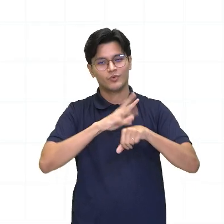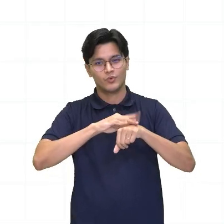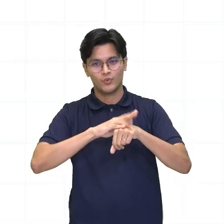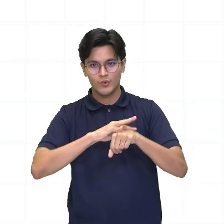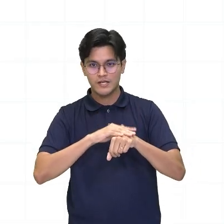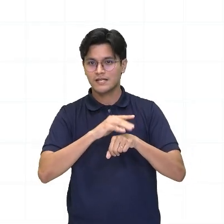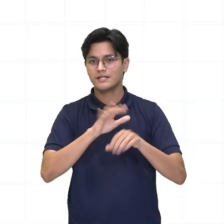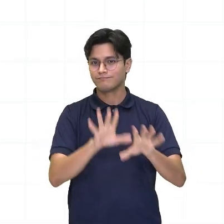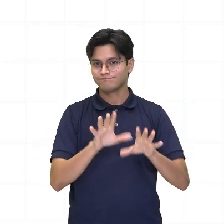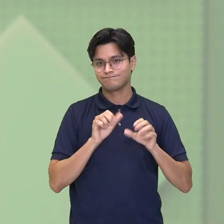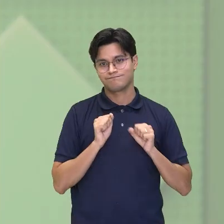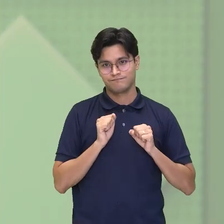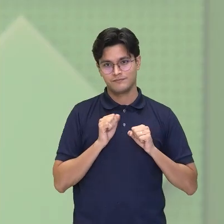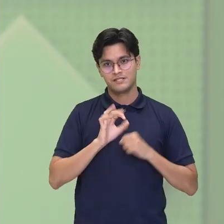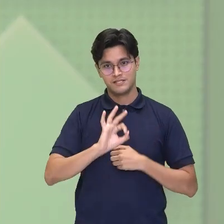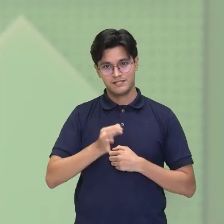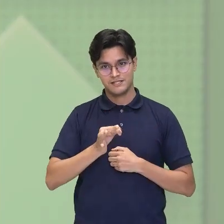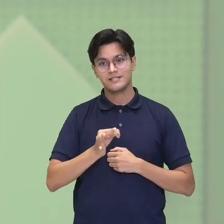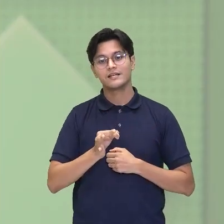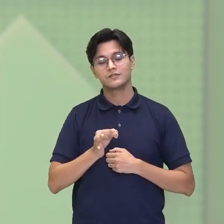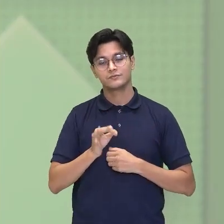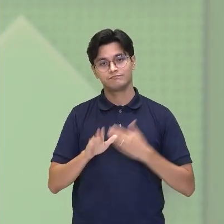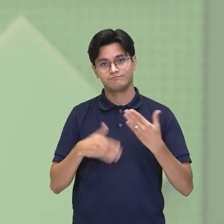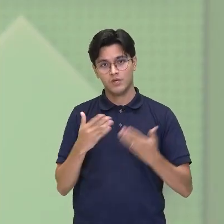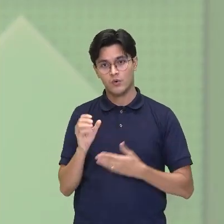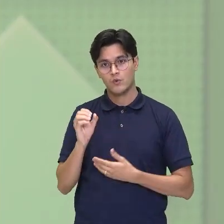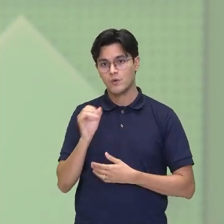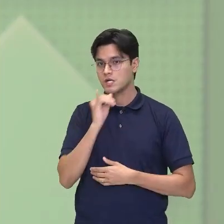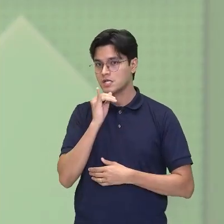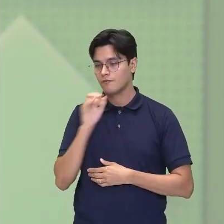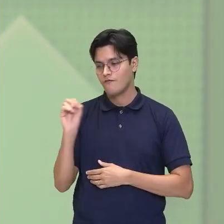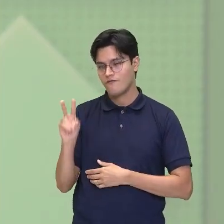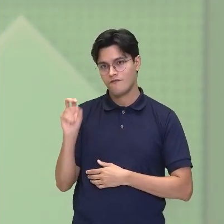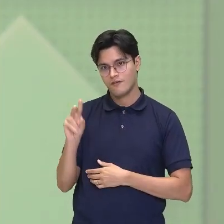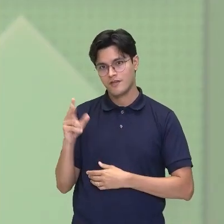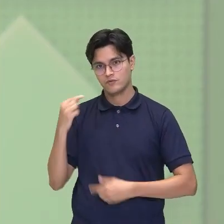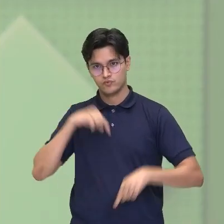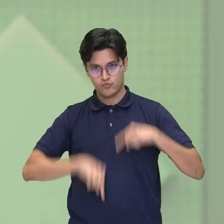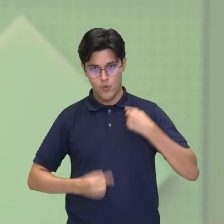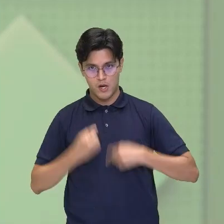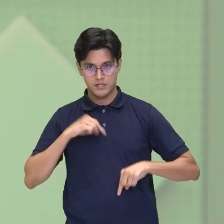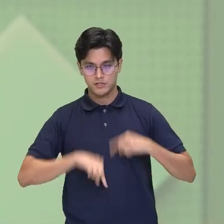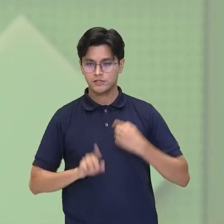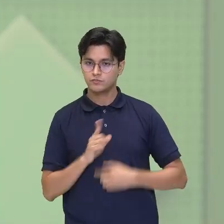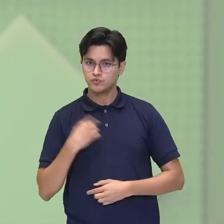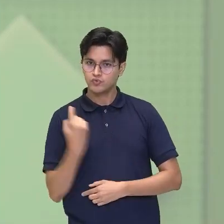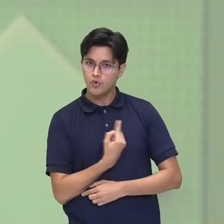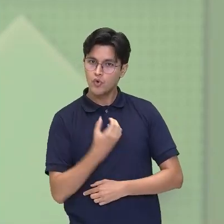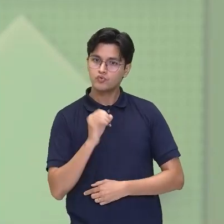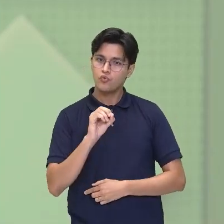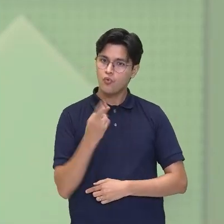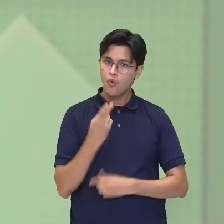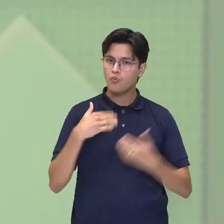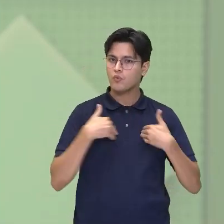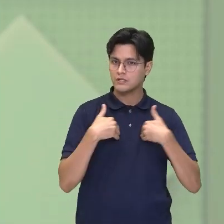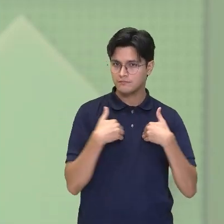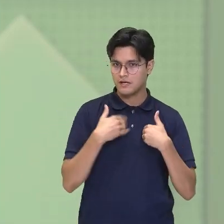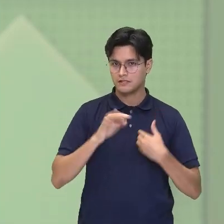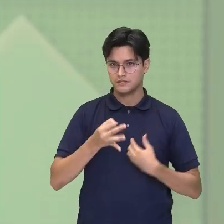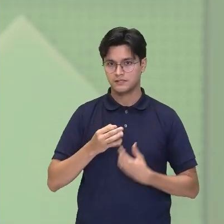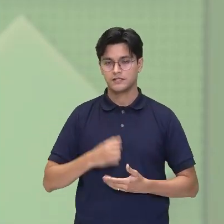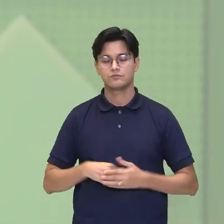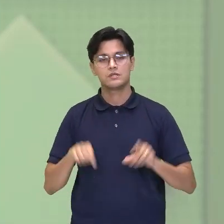estar dentro do nosso organismo ou de organismos de alguns animais, certo? A gente tem também doenças que